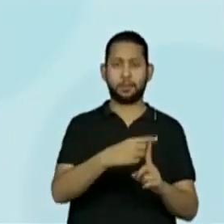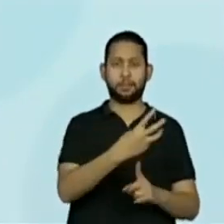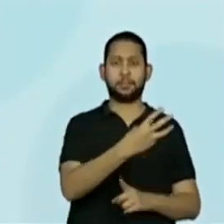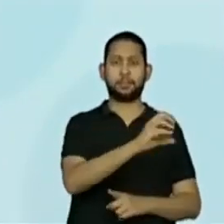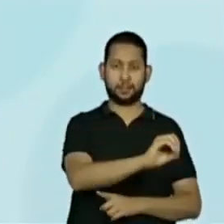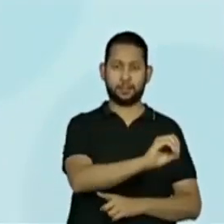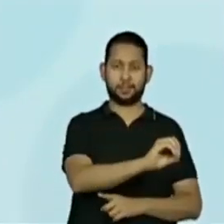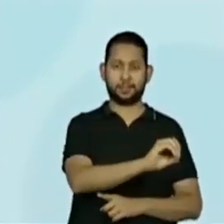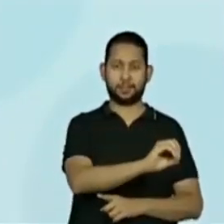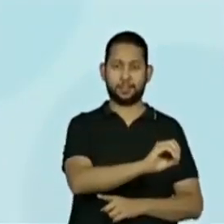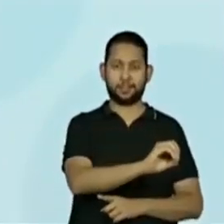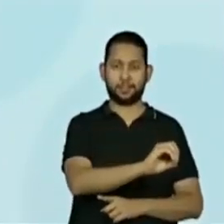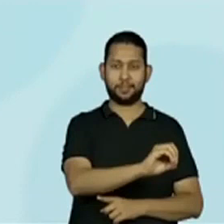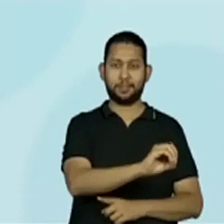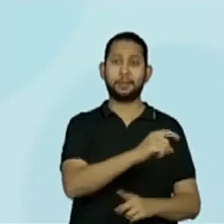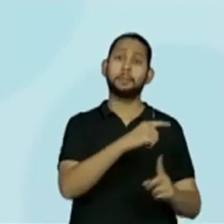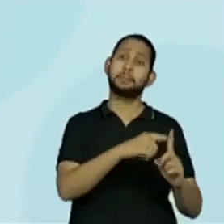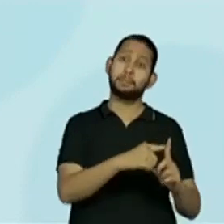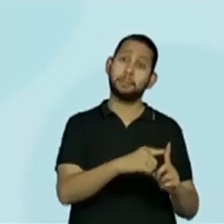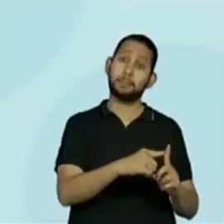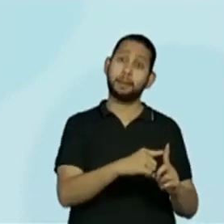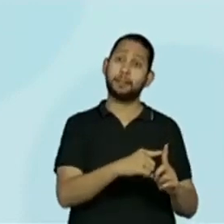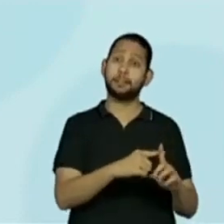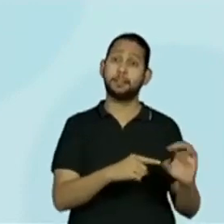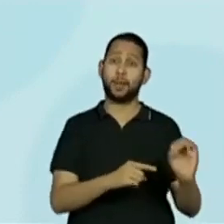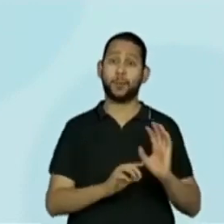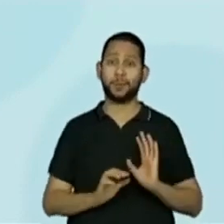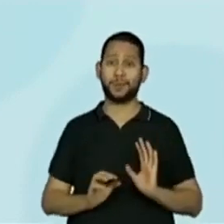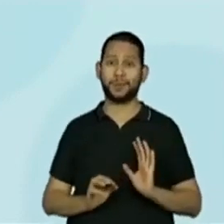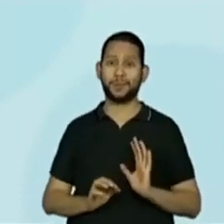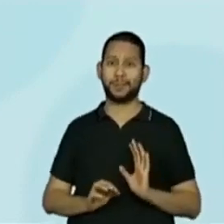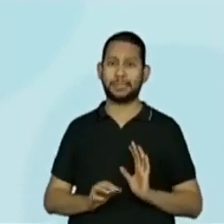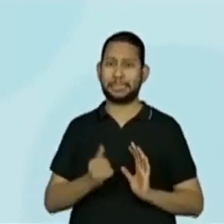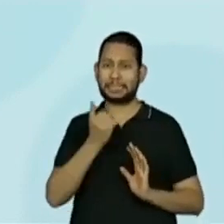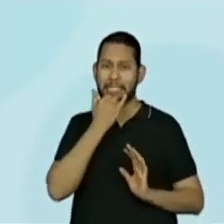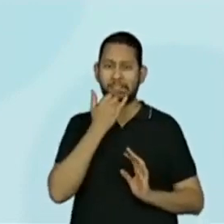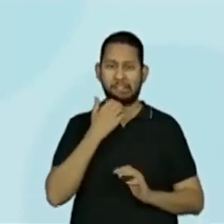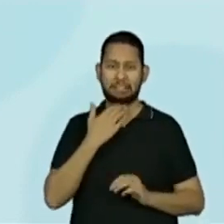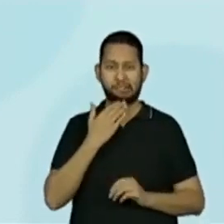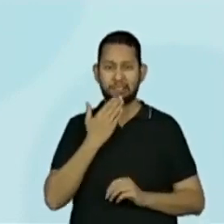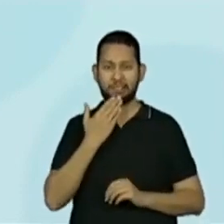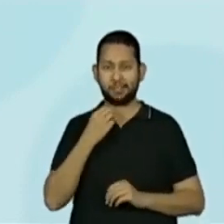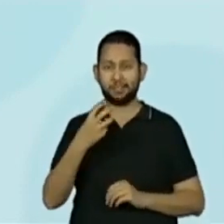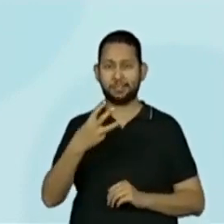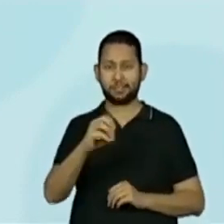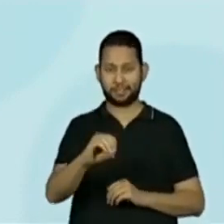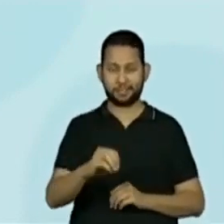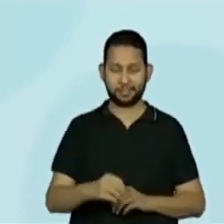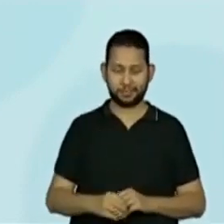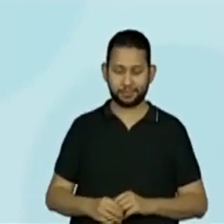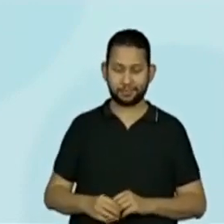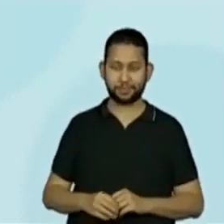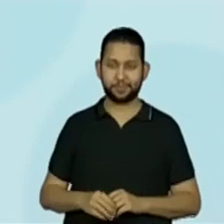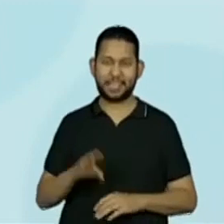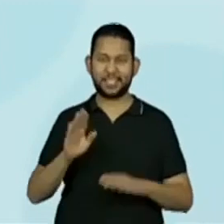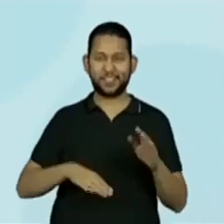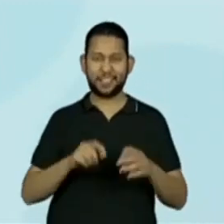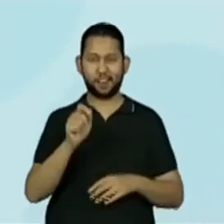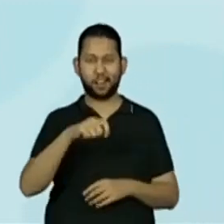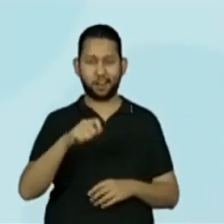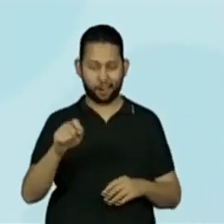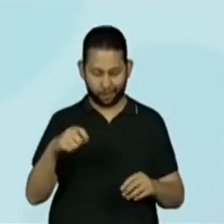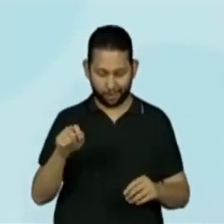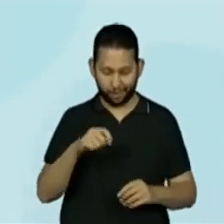mais 30, ops, peraí pessoal, às vezes a caneta aqui,